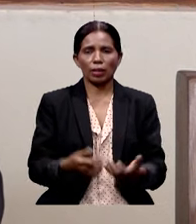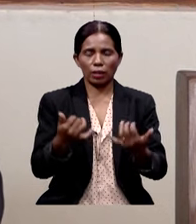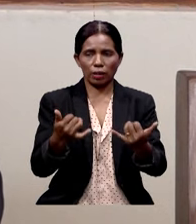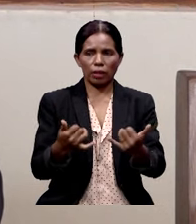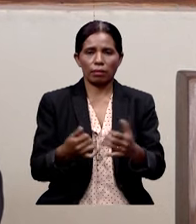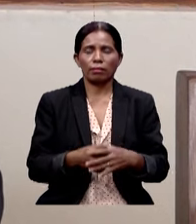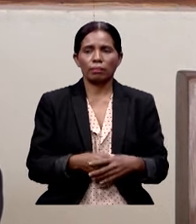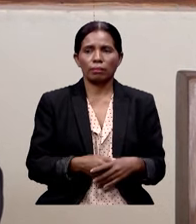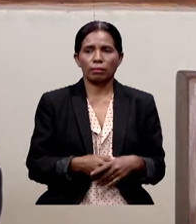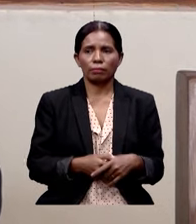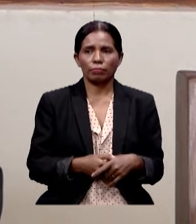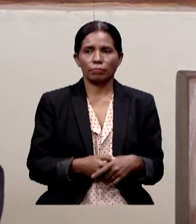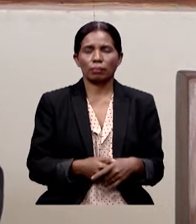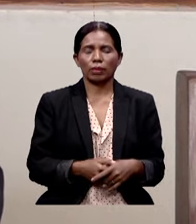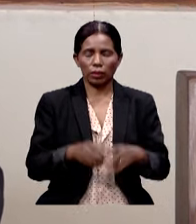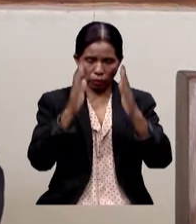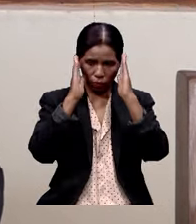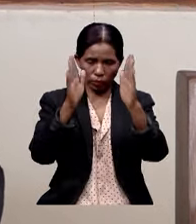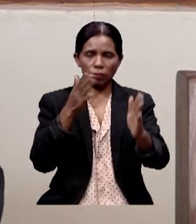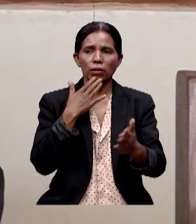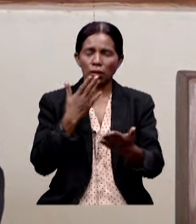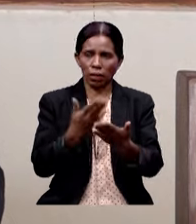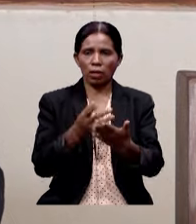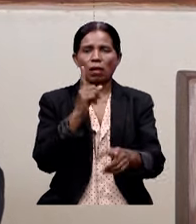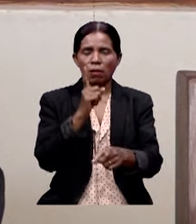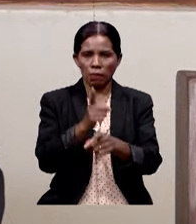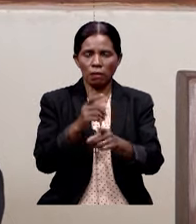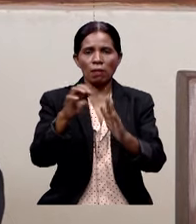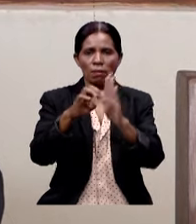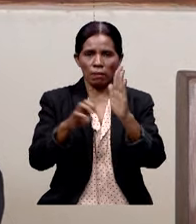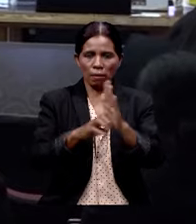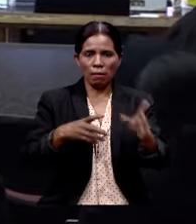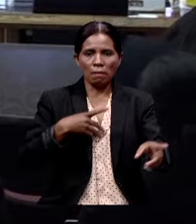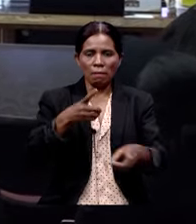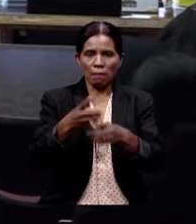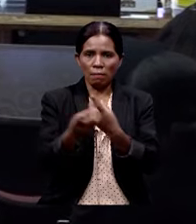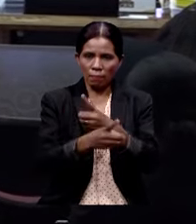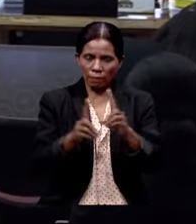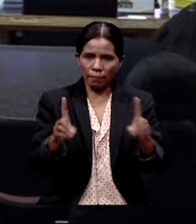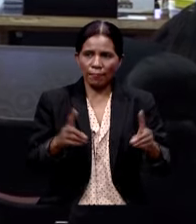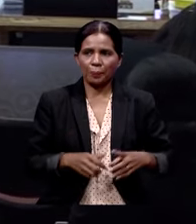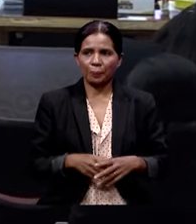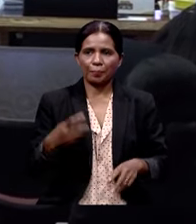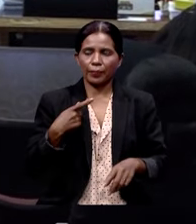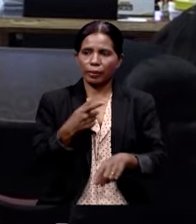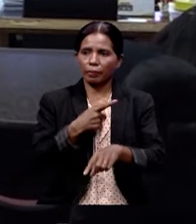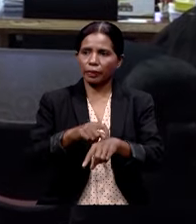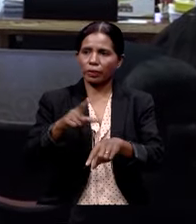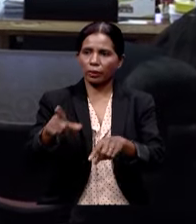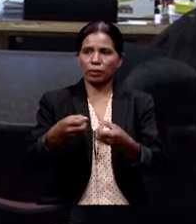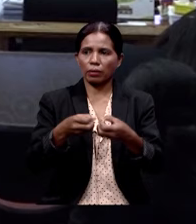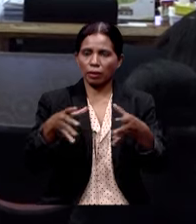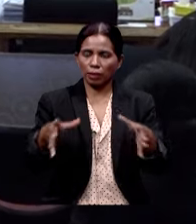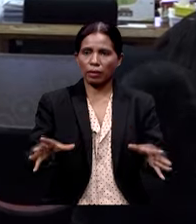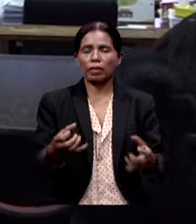ninia sentiru ne diakter teves va estado de direito democrático. Parlamento Nacional atuhala con